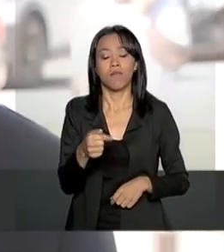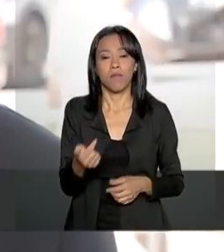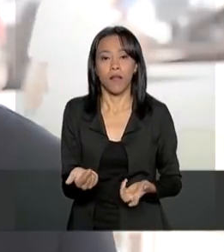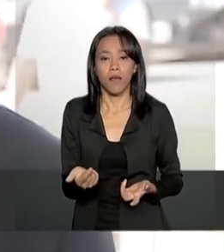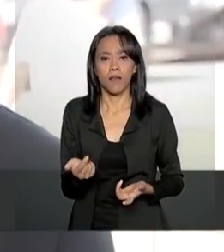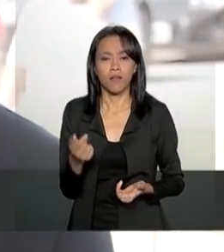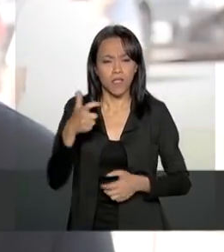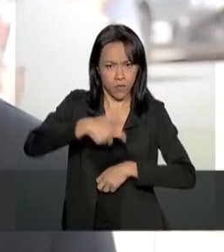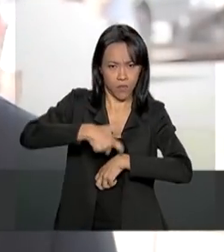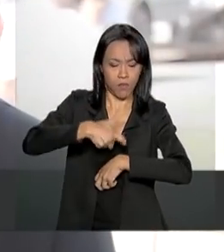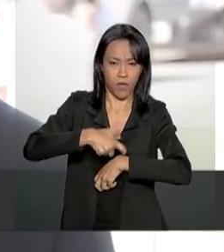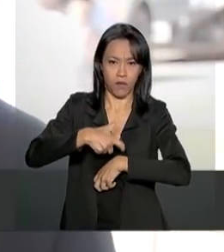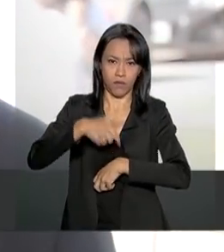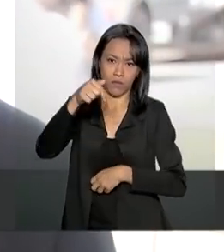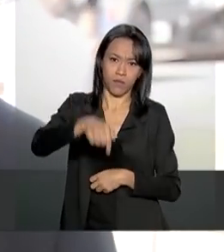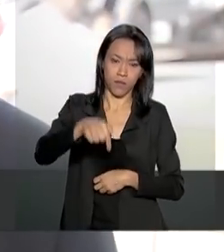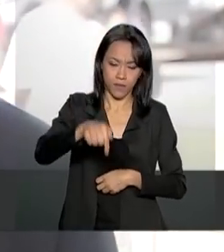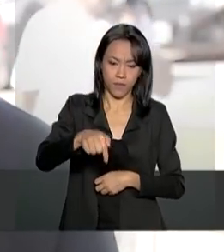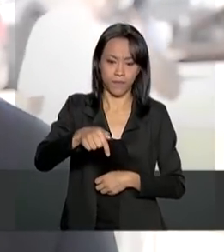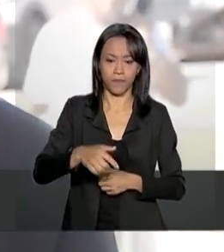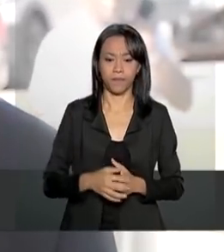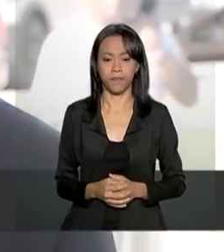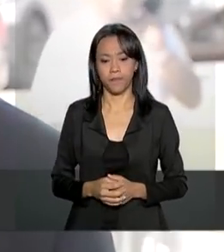nesse momento inicial, ainda,